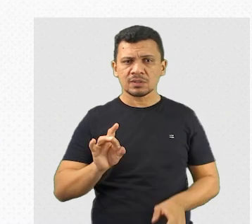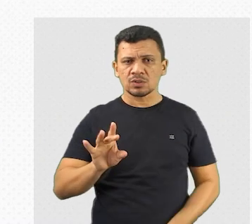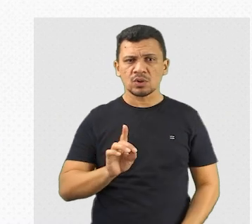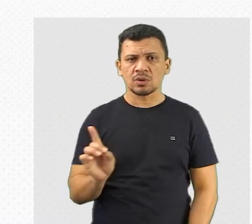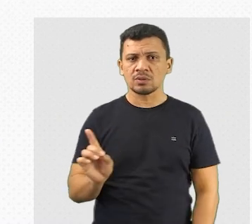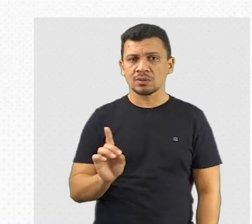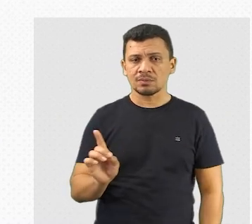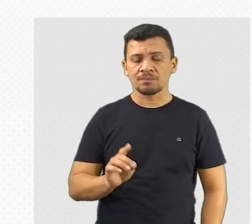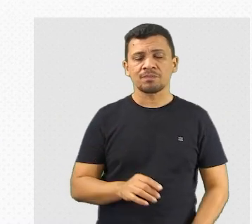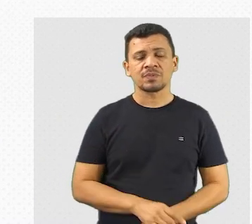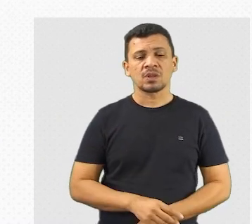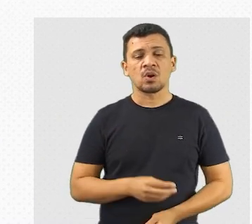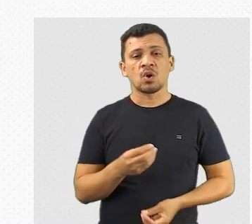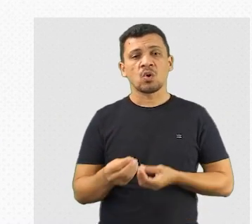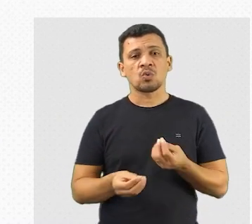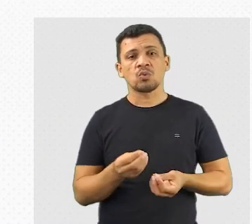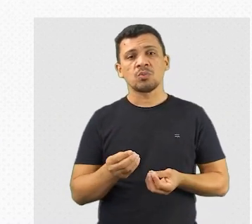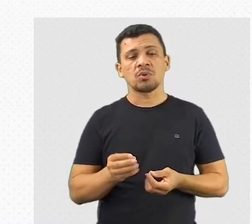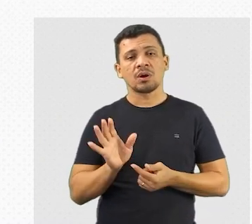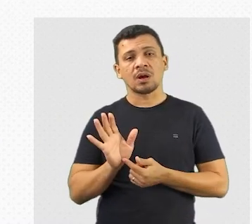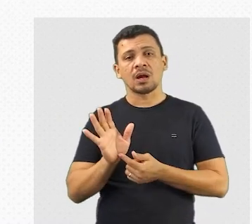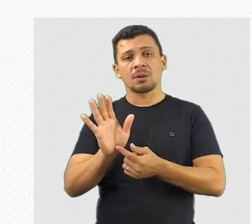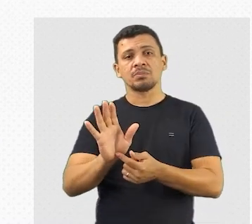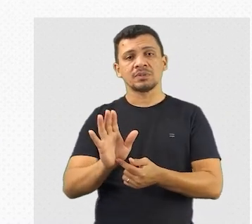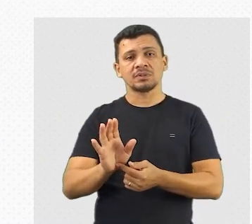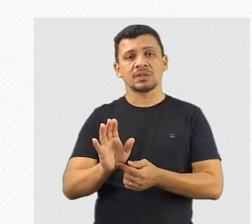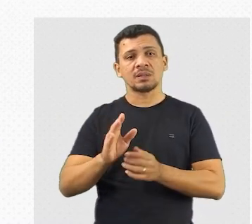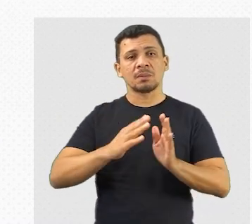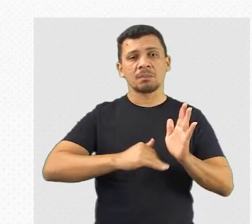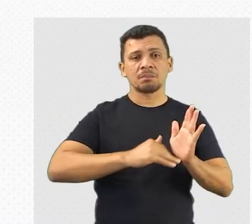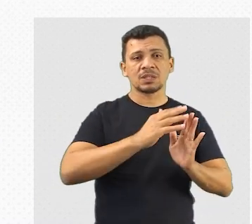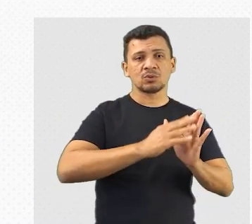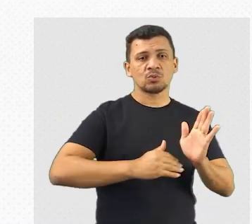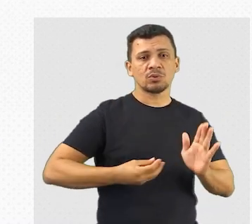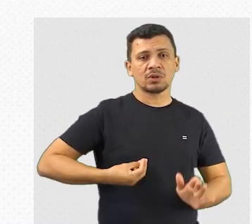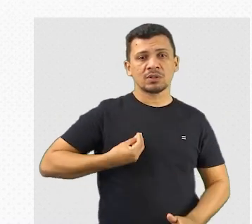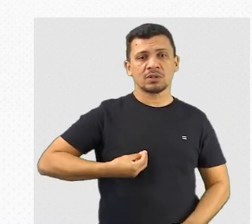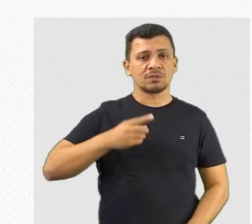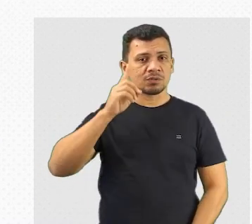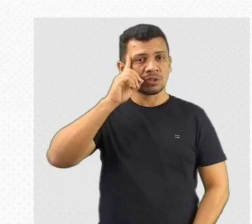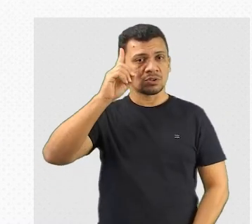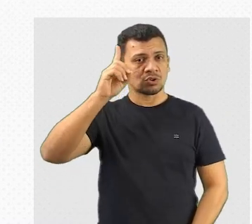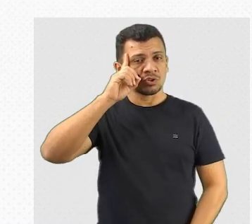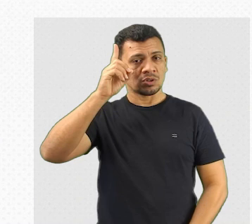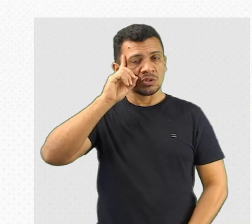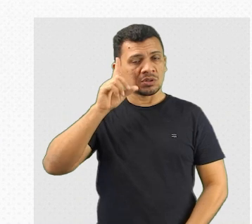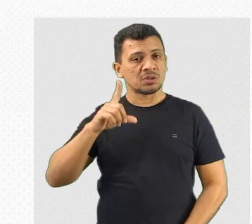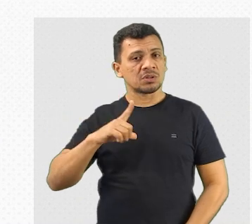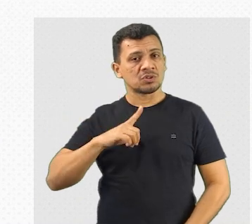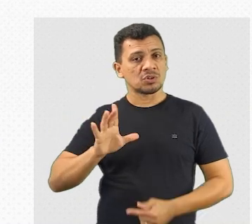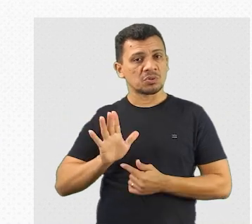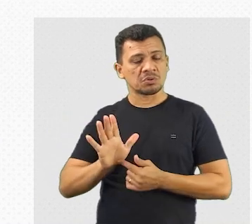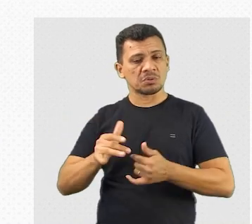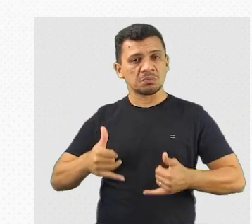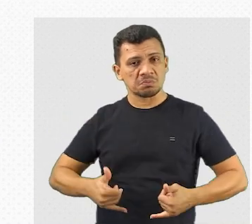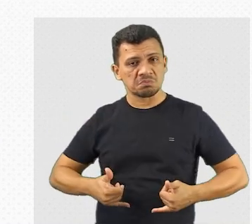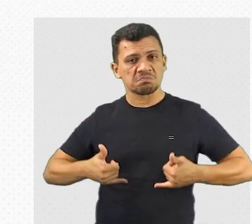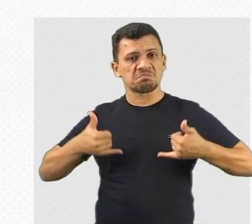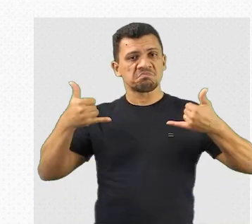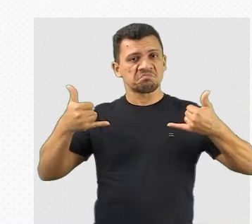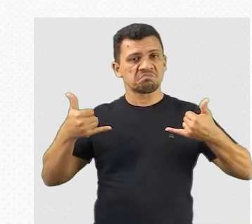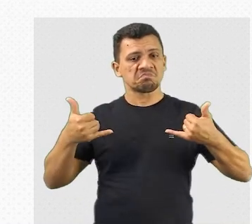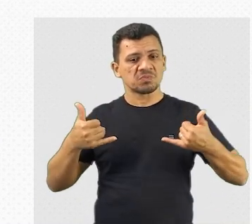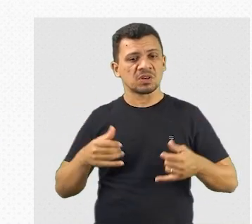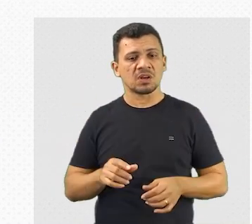Então, as cenas, por exemplo, que eram colocadas no cotidiano em pinturas, elas tinham a ver com opulência e ostentação. Eu vou fazer um painel desse